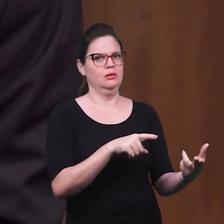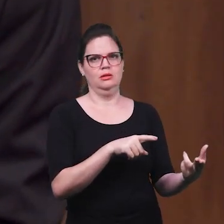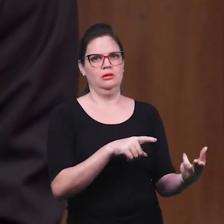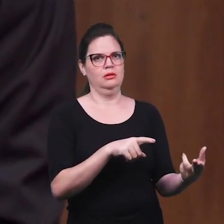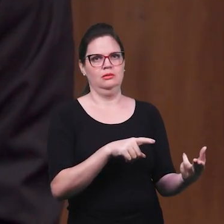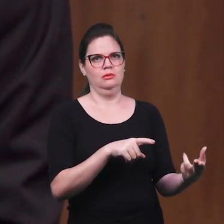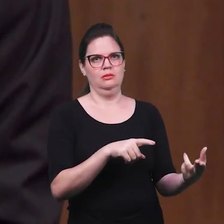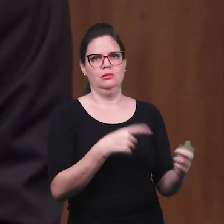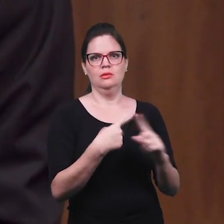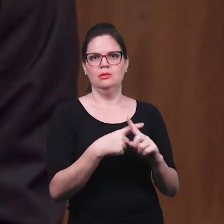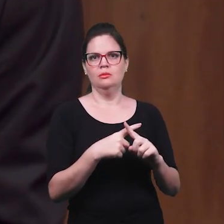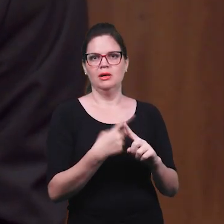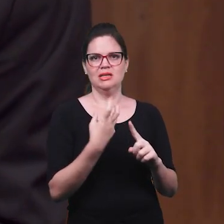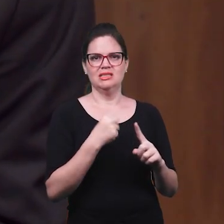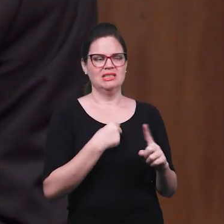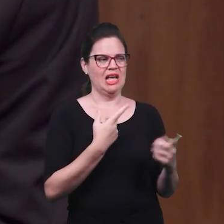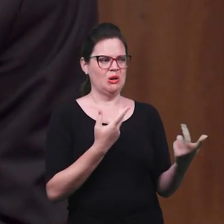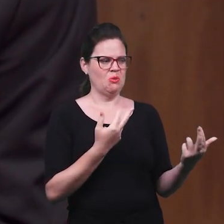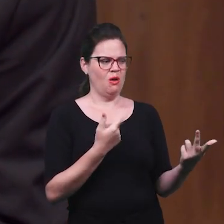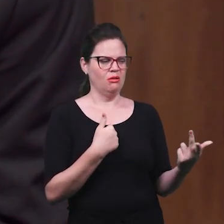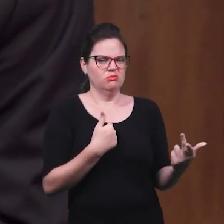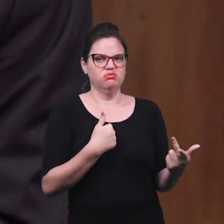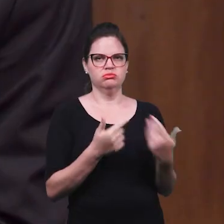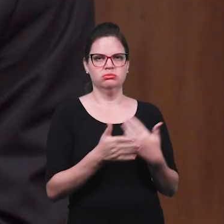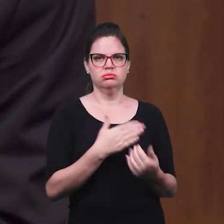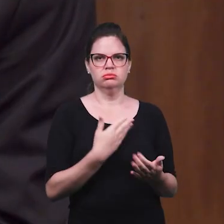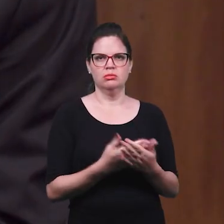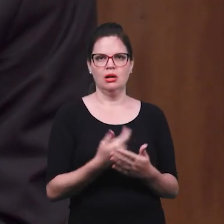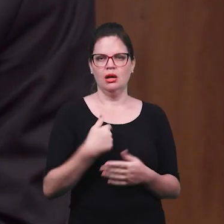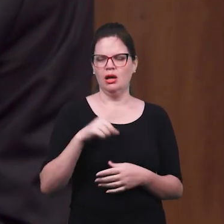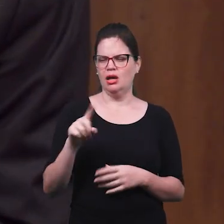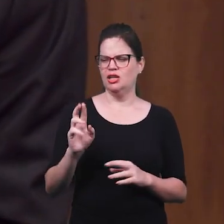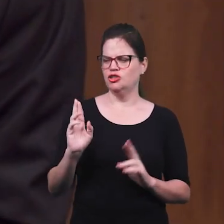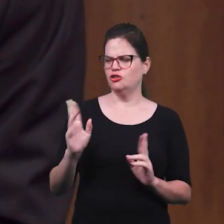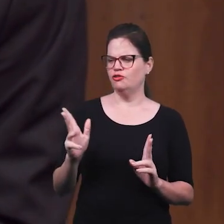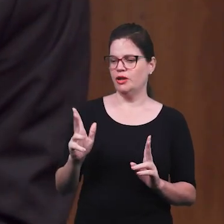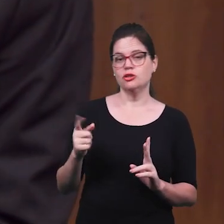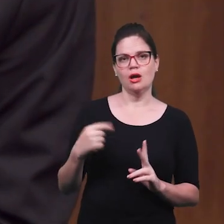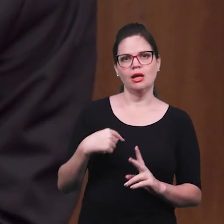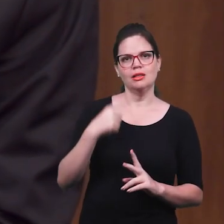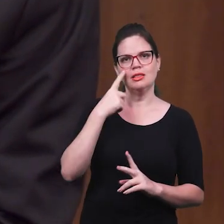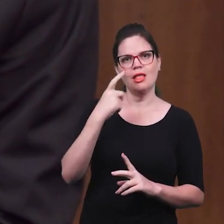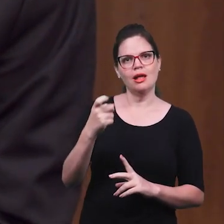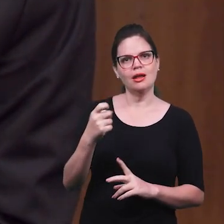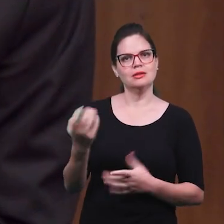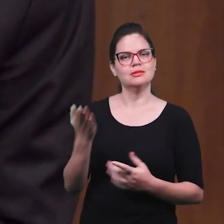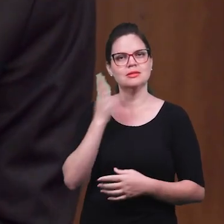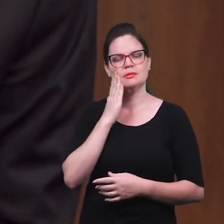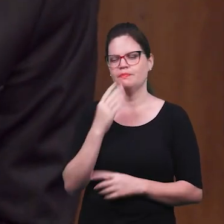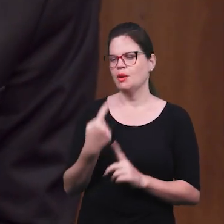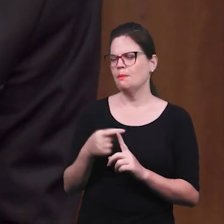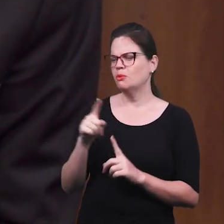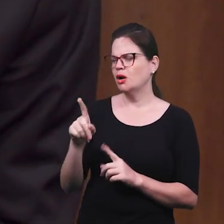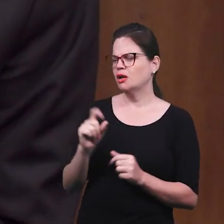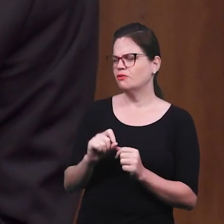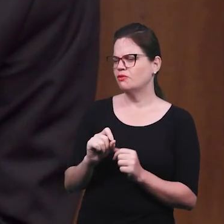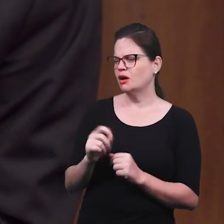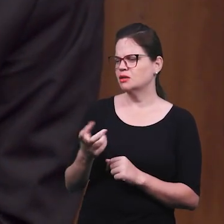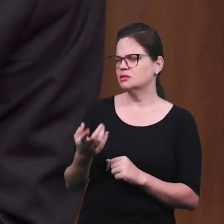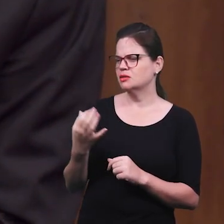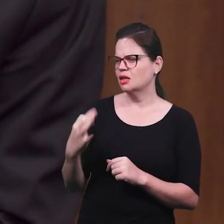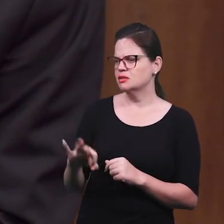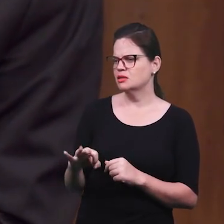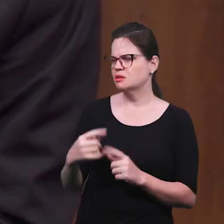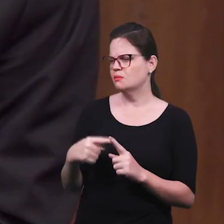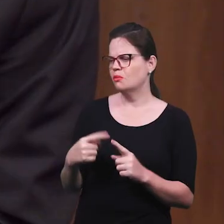fica comum. A igreja atrai porque, por que eles são diferentes? Por que eles têm uma paz que nós não temos? Por que eles fazem isso e dá